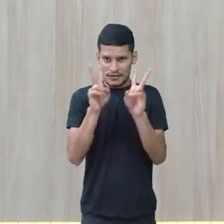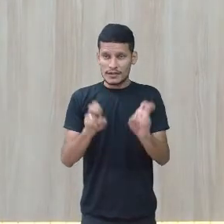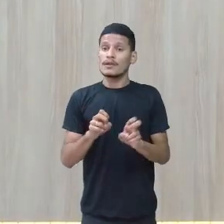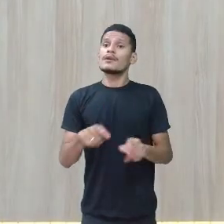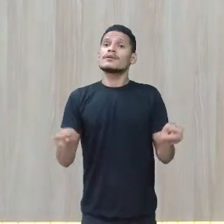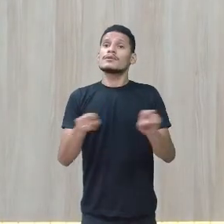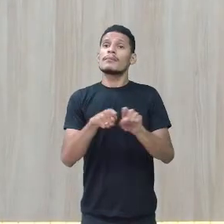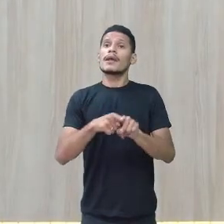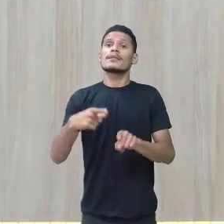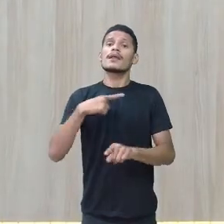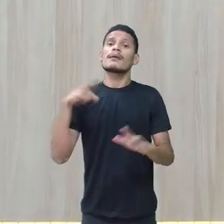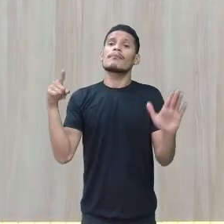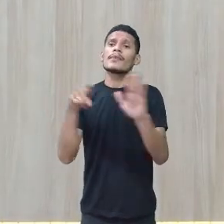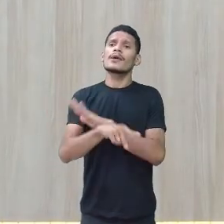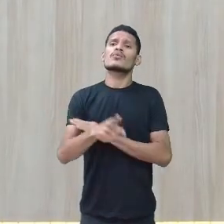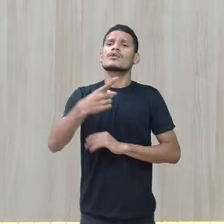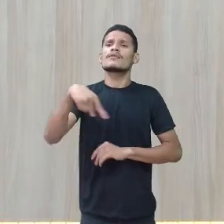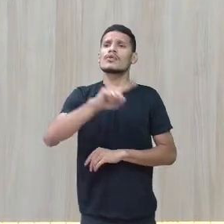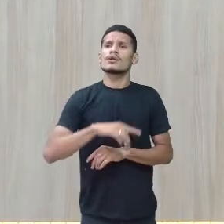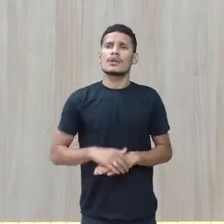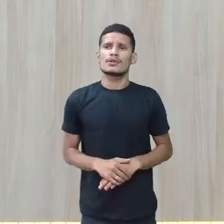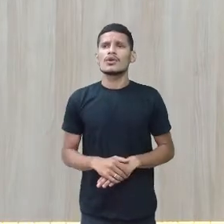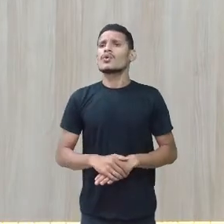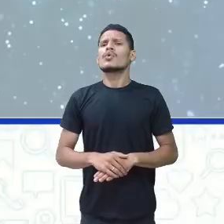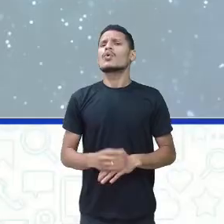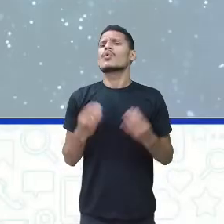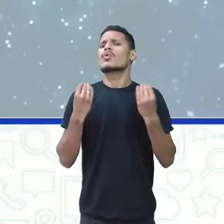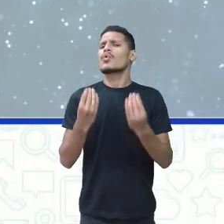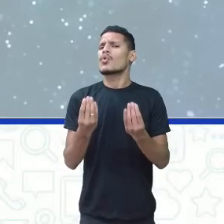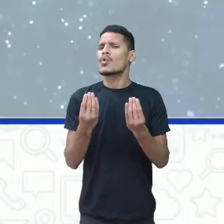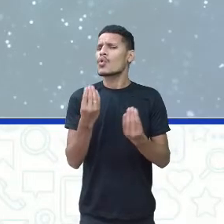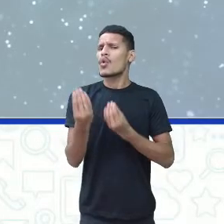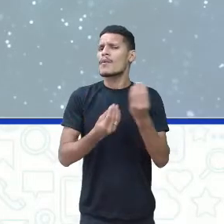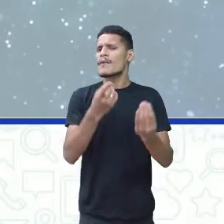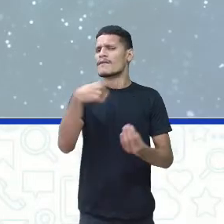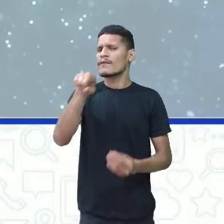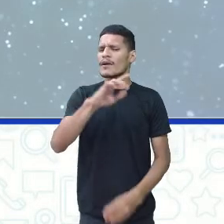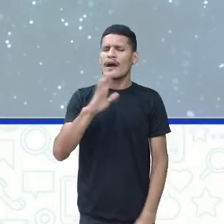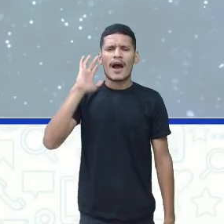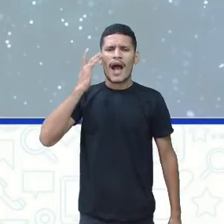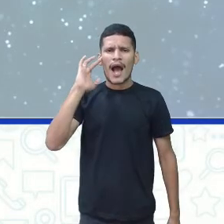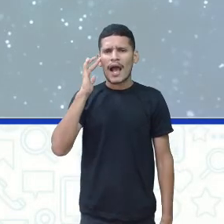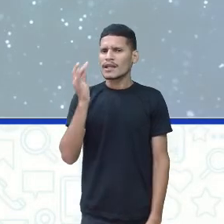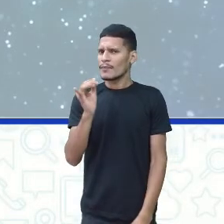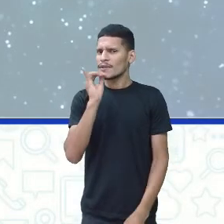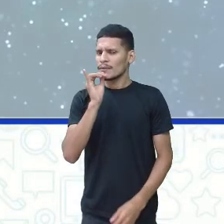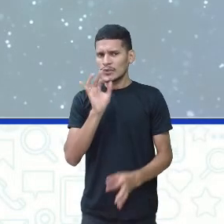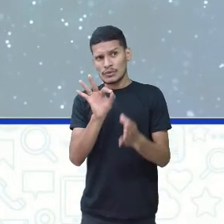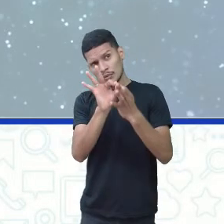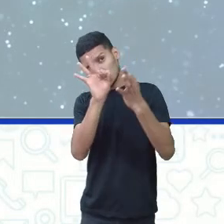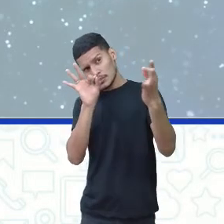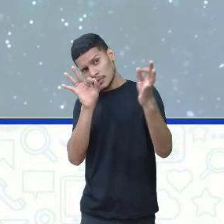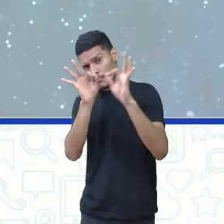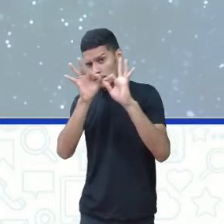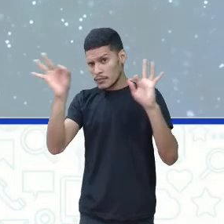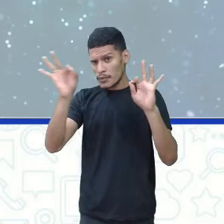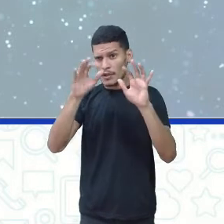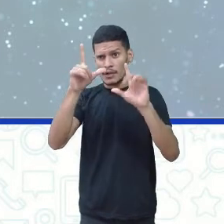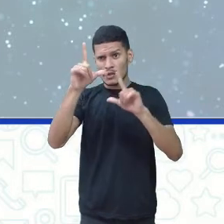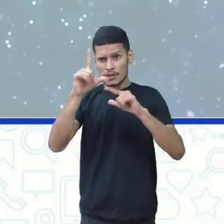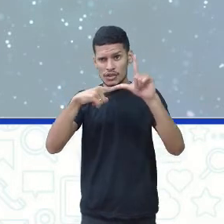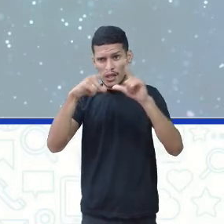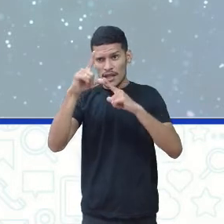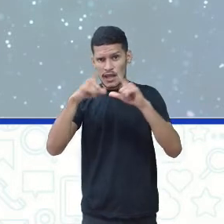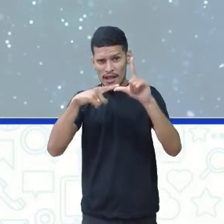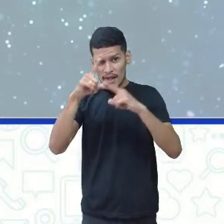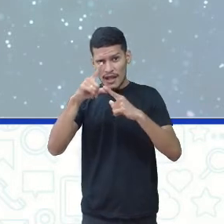gente tem uma pergunta aí para vocês. Como é que você acha que são medidas as distâncias? Ah,